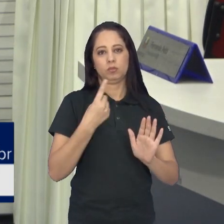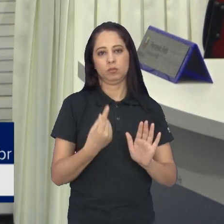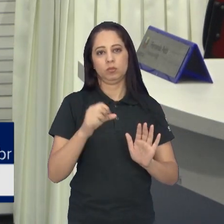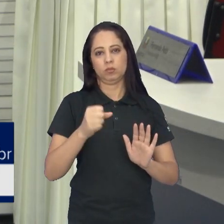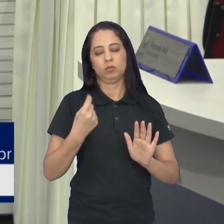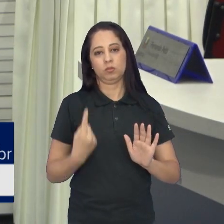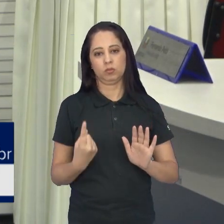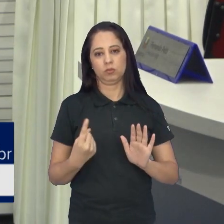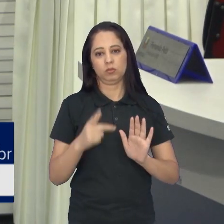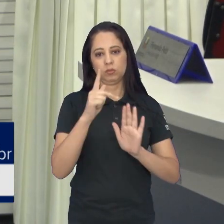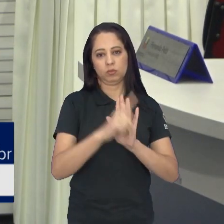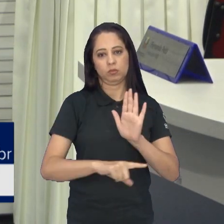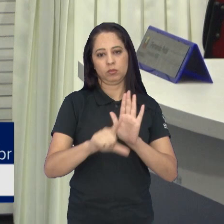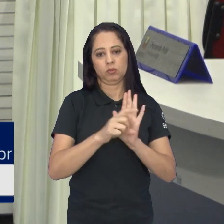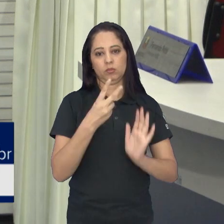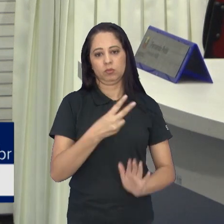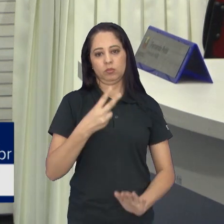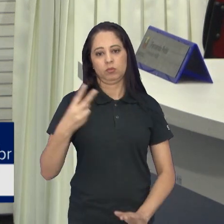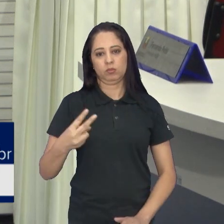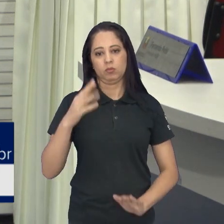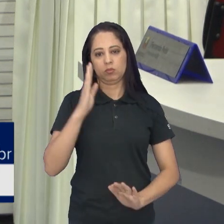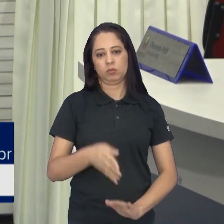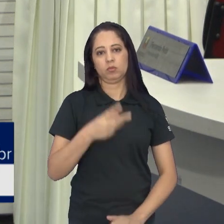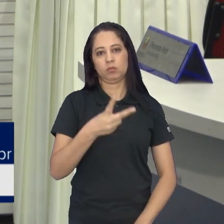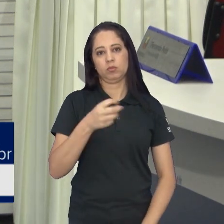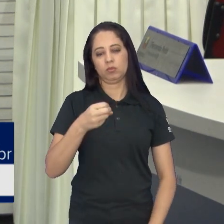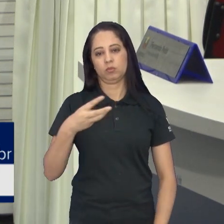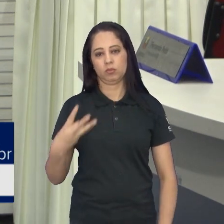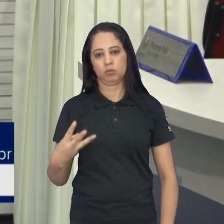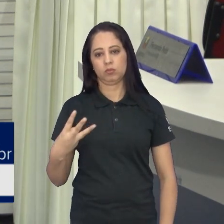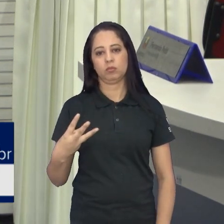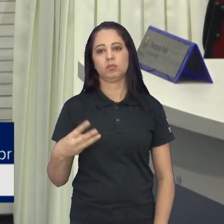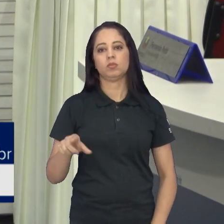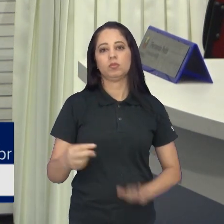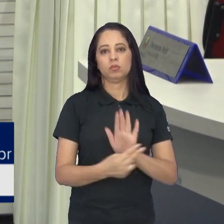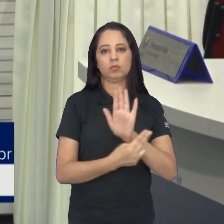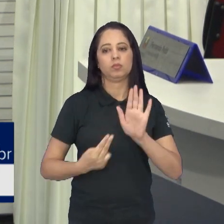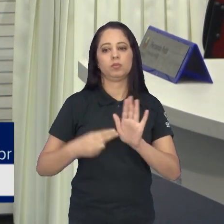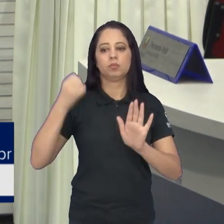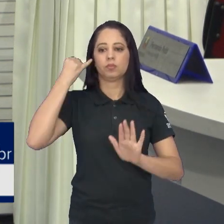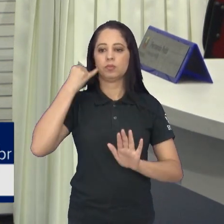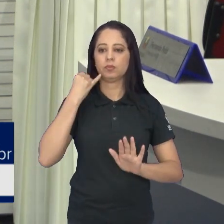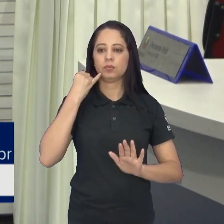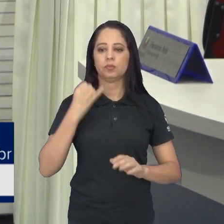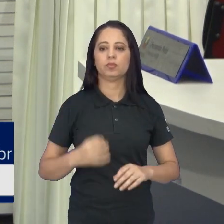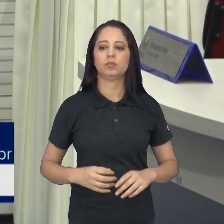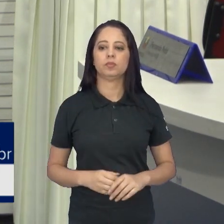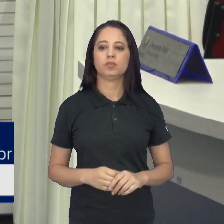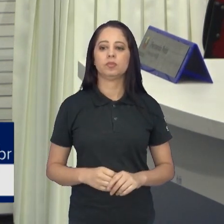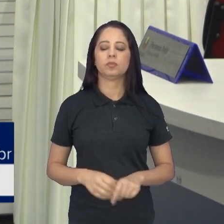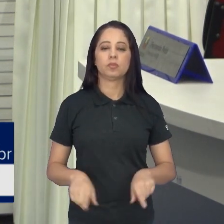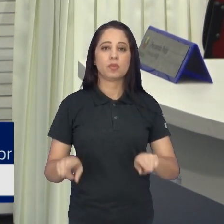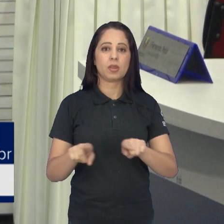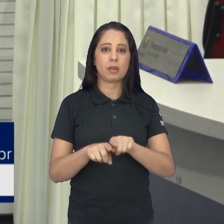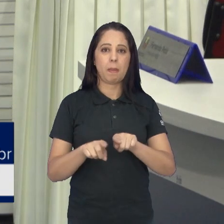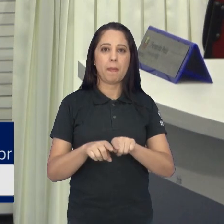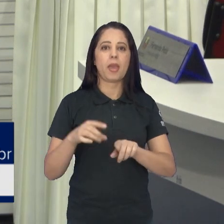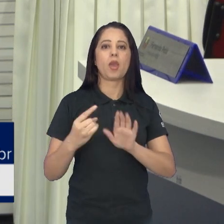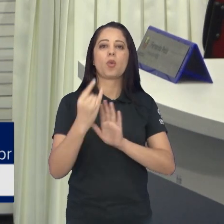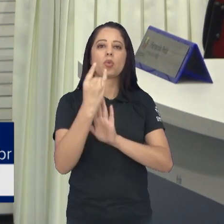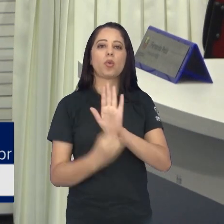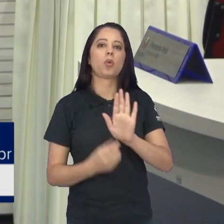6186/2023, projeto de lei número 222/2023, de autoria também do vereador Zé Luiz. E processo